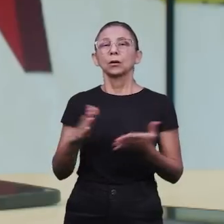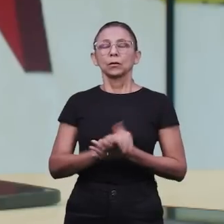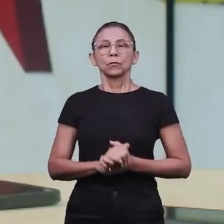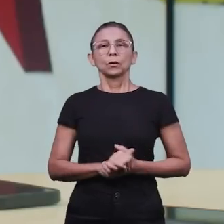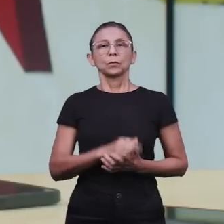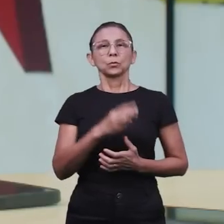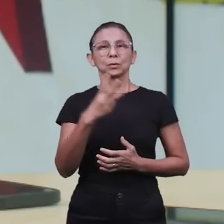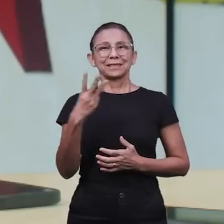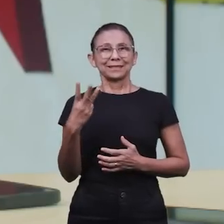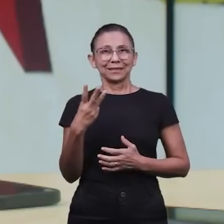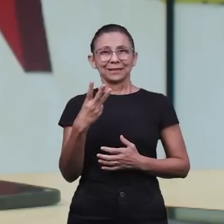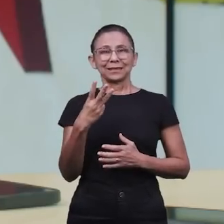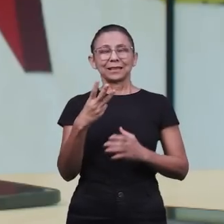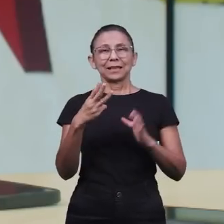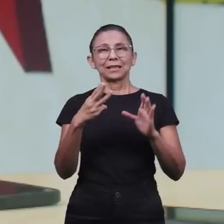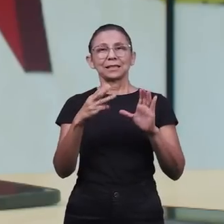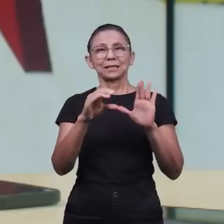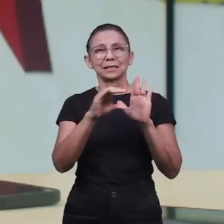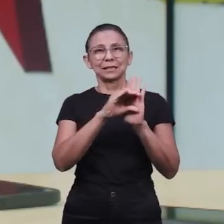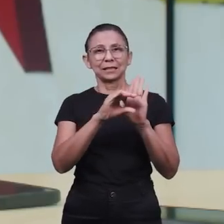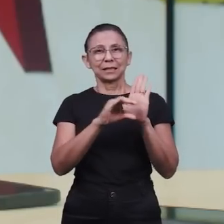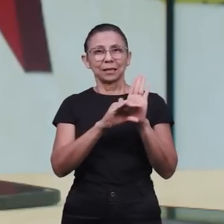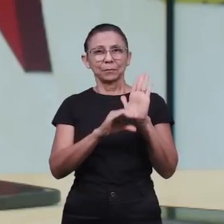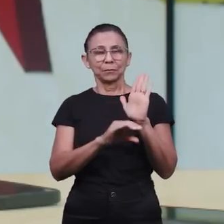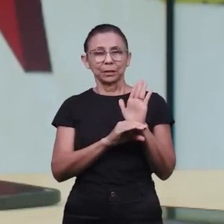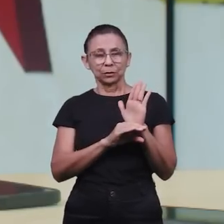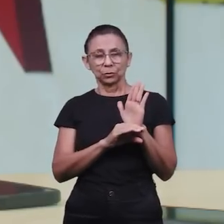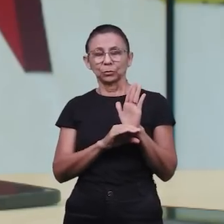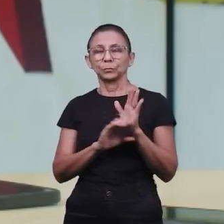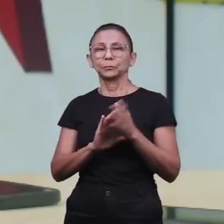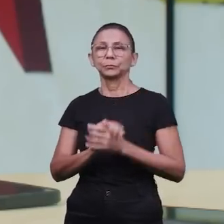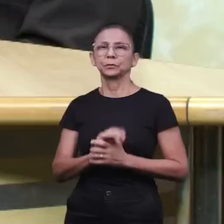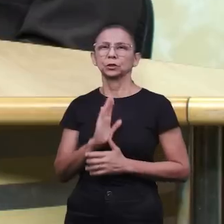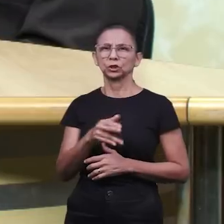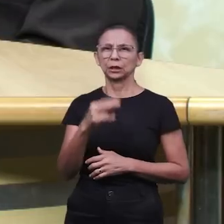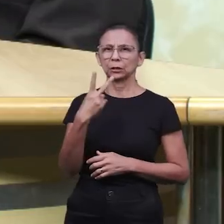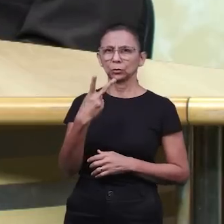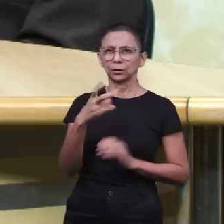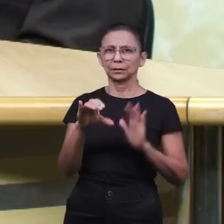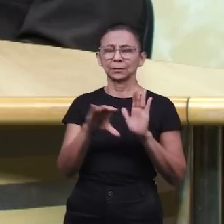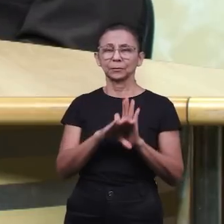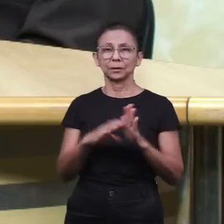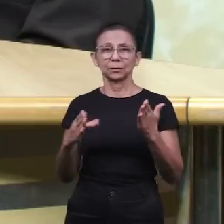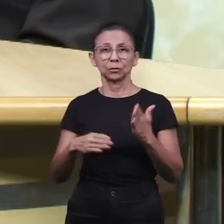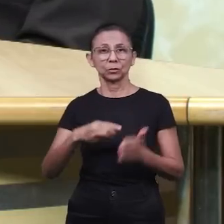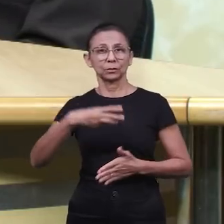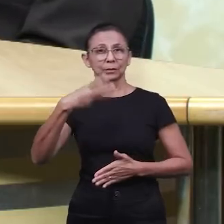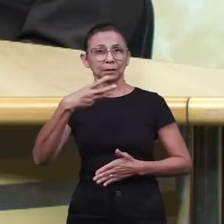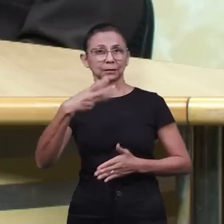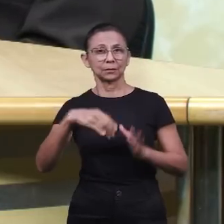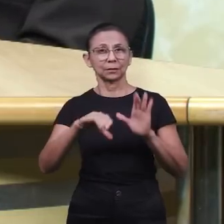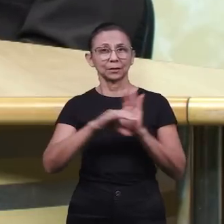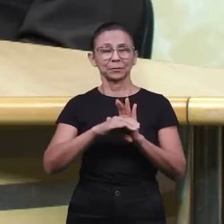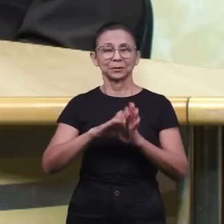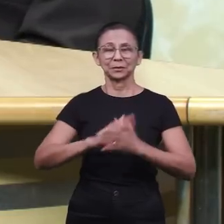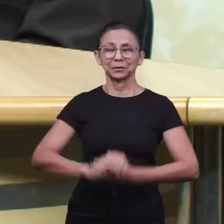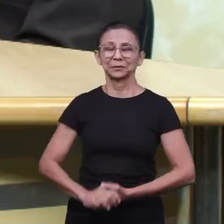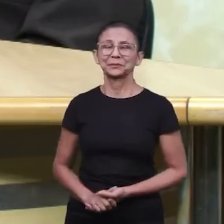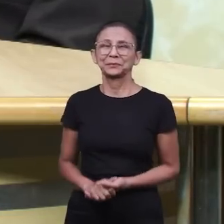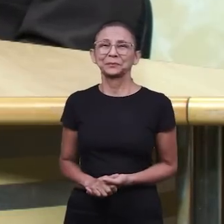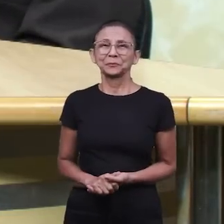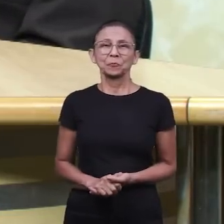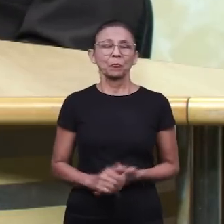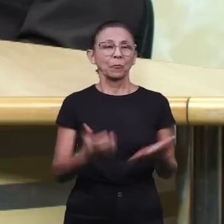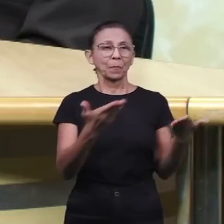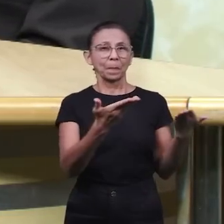primeiros capítulos, os 2 primeiros nós já tratamos, vamos entrar agora no 3º capítulo. E para essa edição do Conversas Bíblicas, eu recebo mais uma